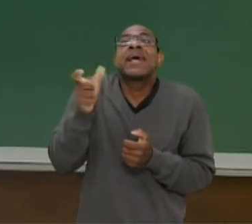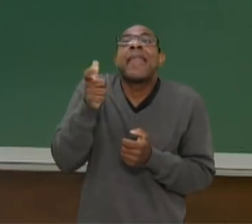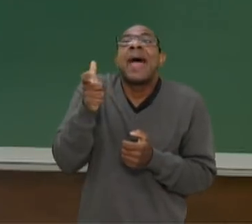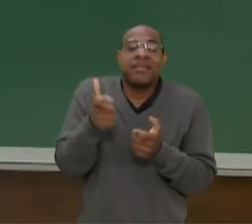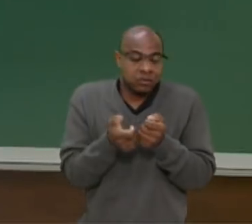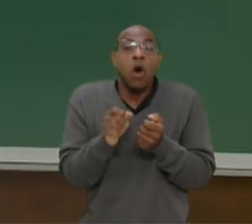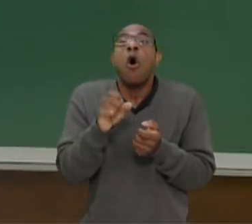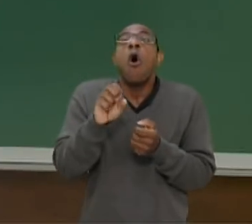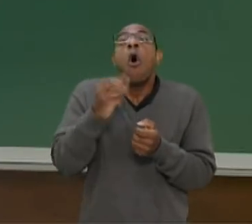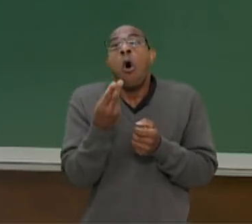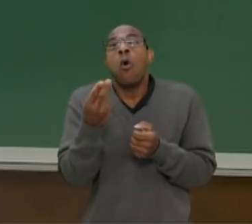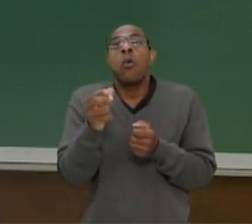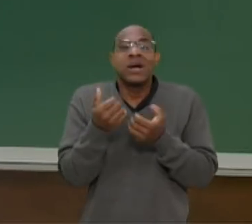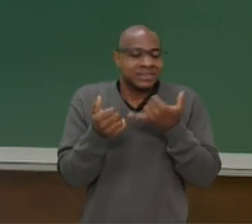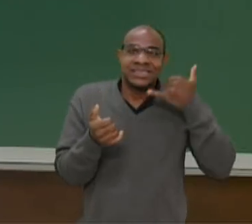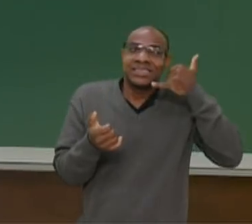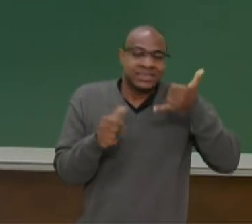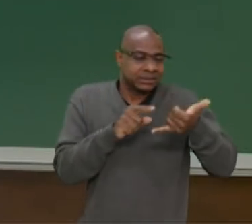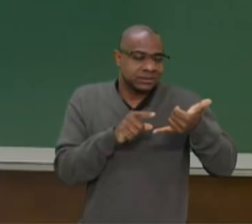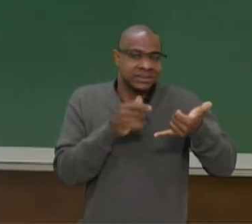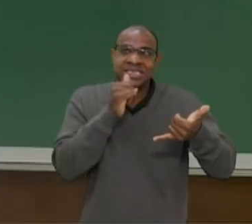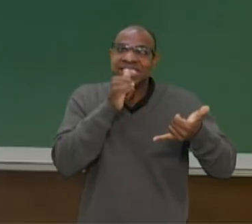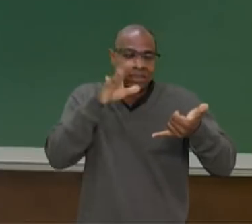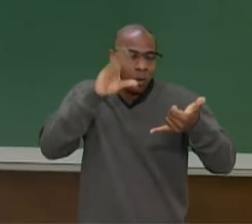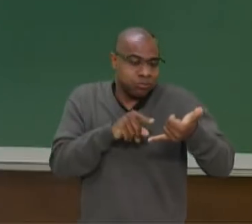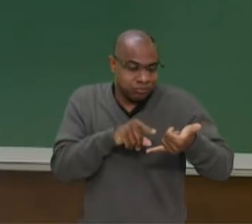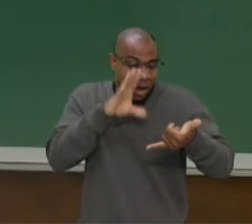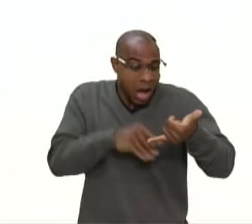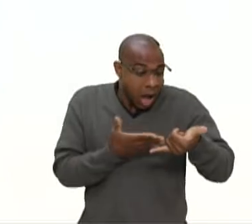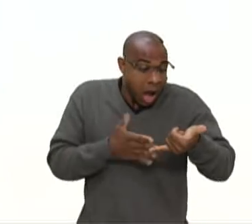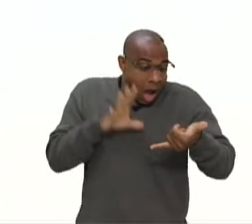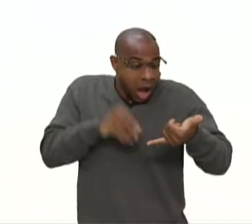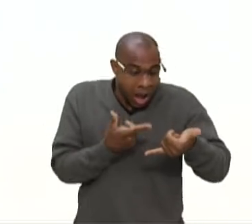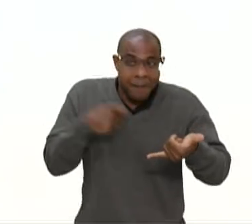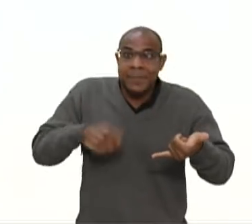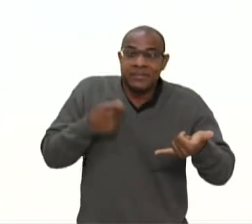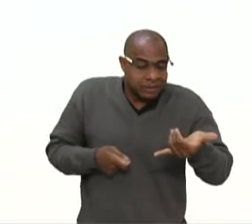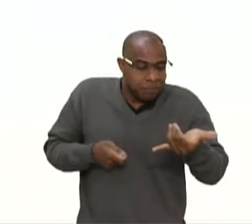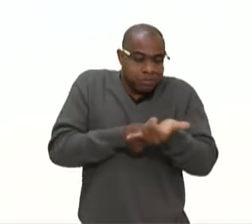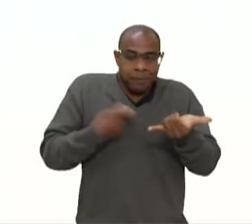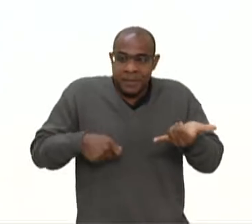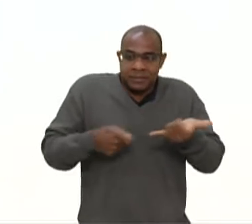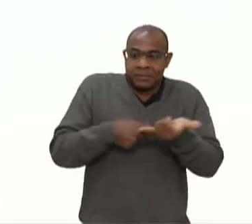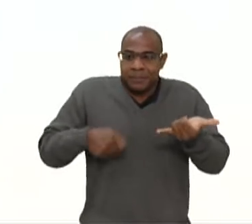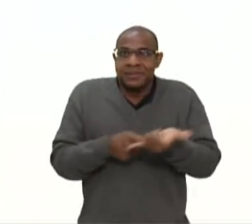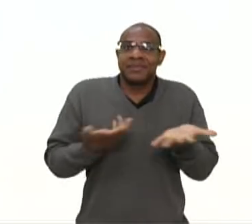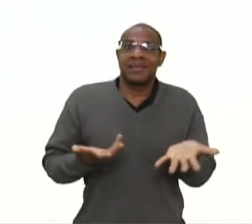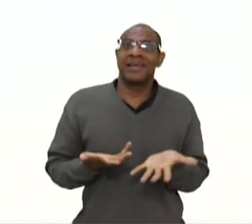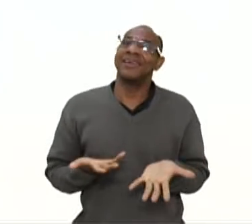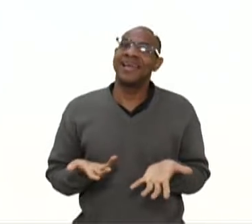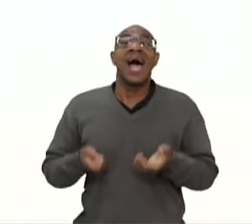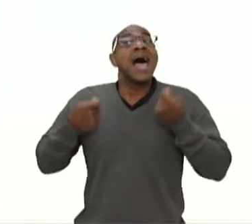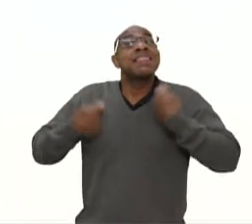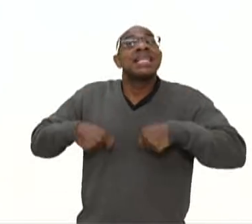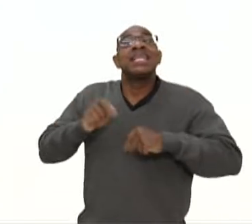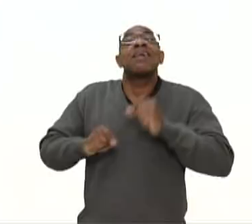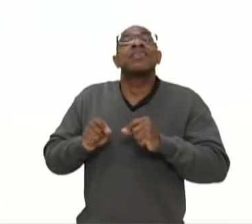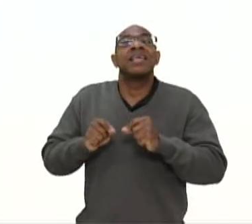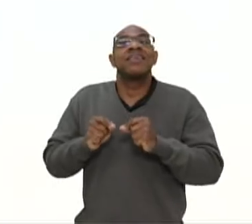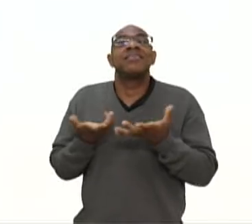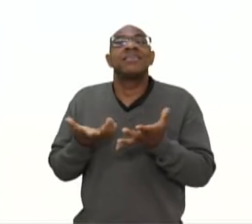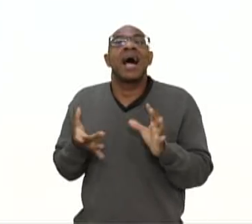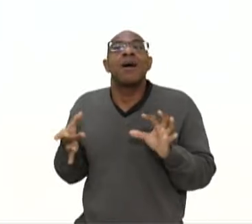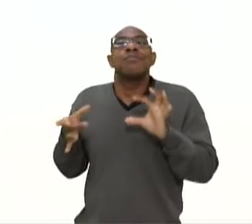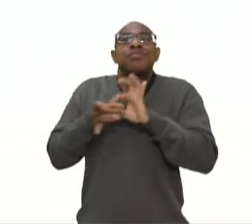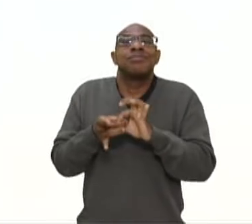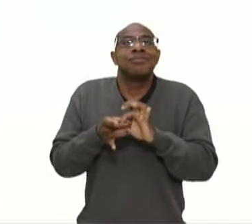bateria no fim. A necessidade de estar conectado ultrapassa todos os